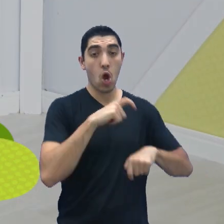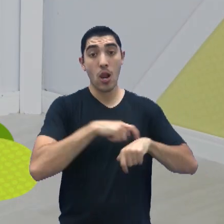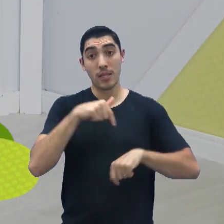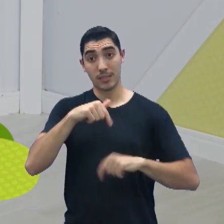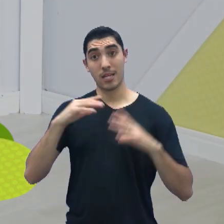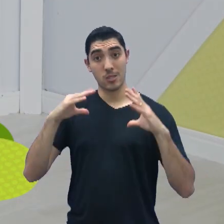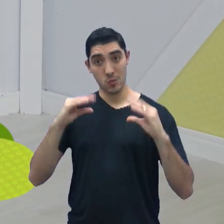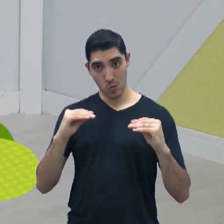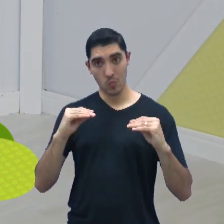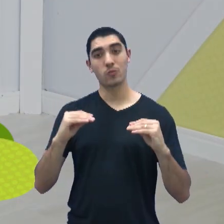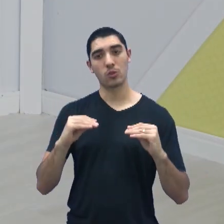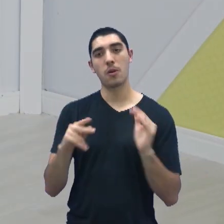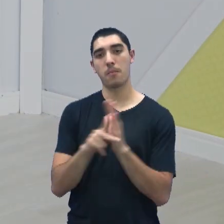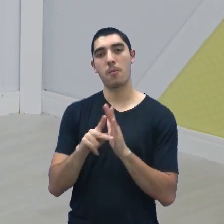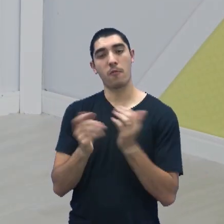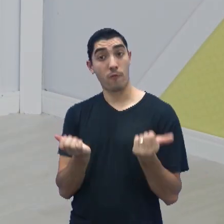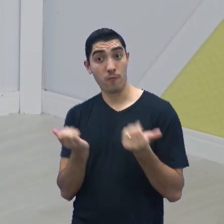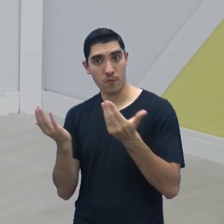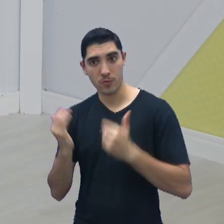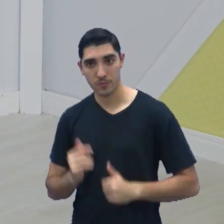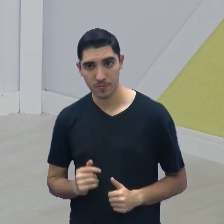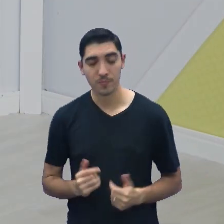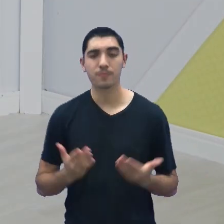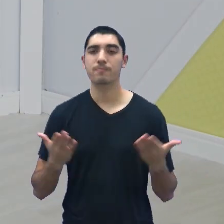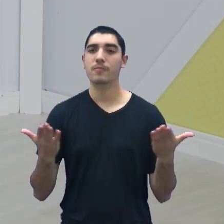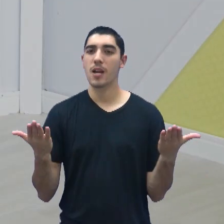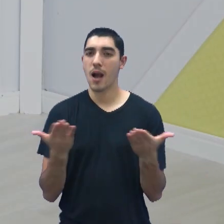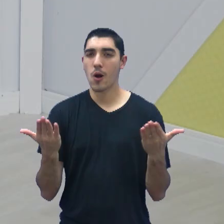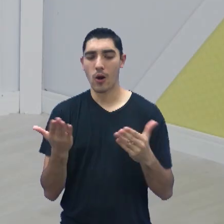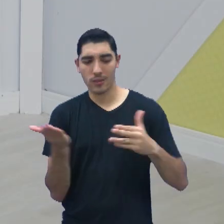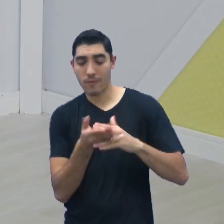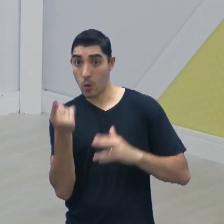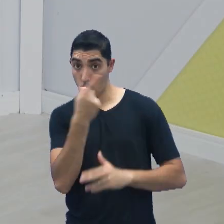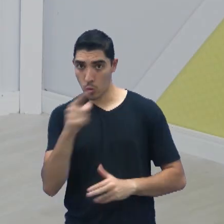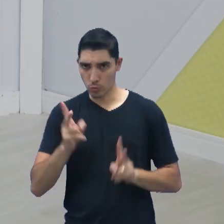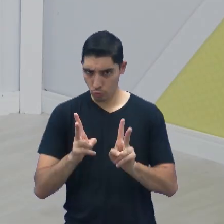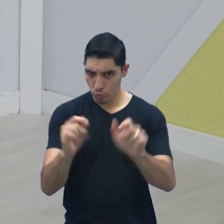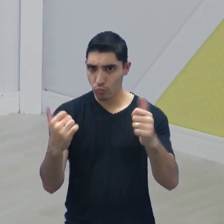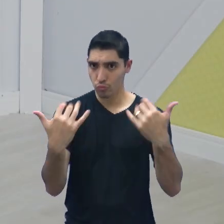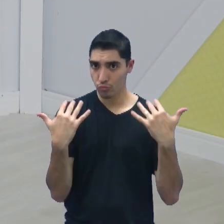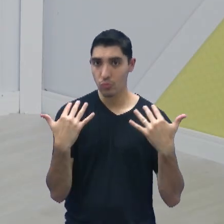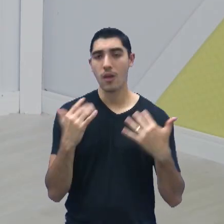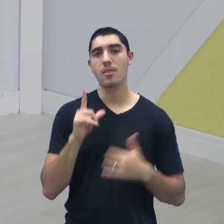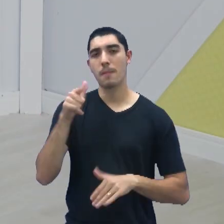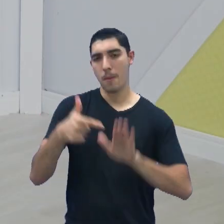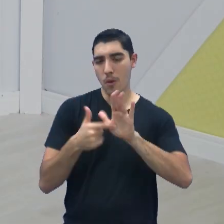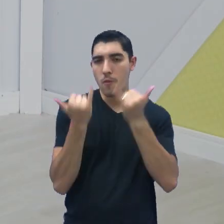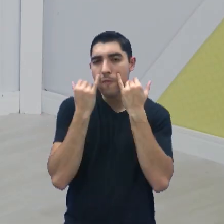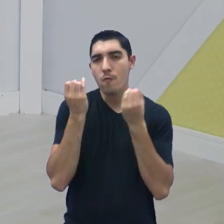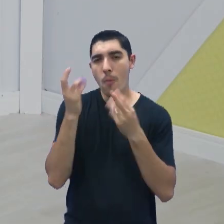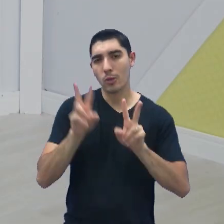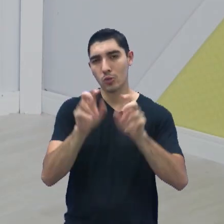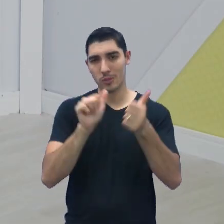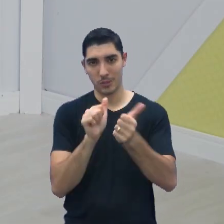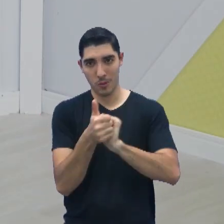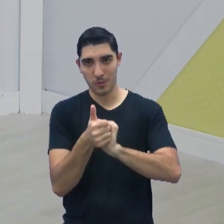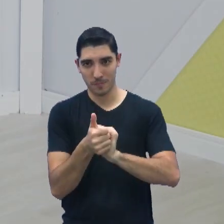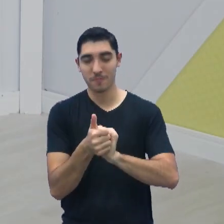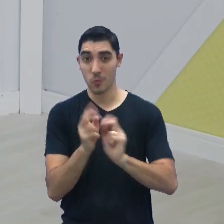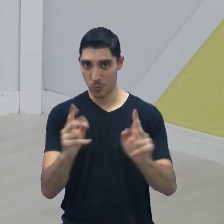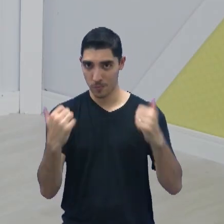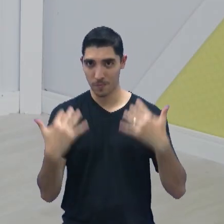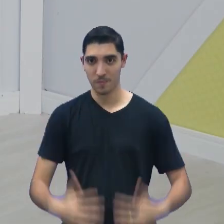ginásio Paulo Scaff, tá certo? A gente vai para o último intervalo do dia. Não sai daí, já voltamos com muito mais informações do esporte da nossa cidade. Não sai